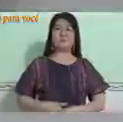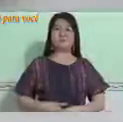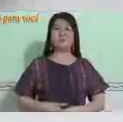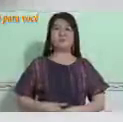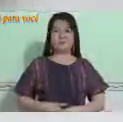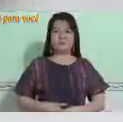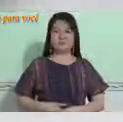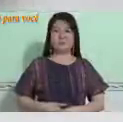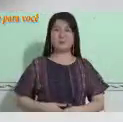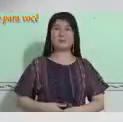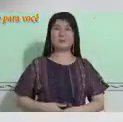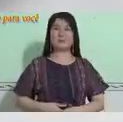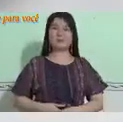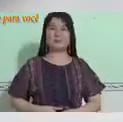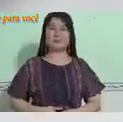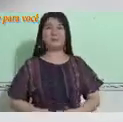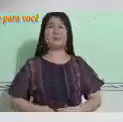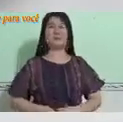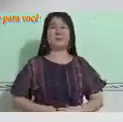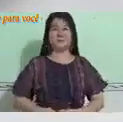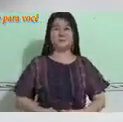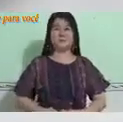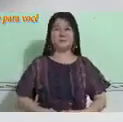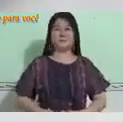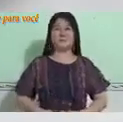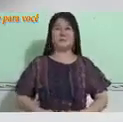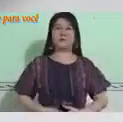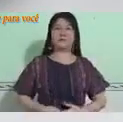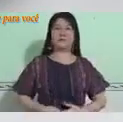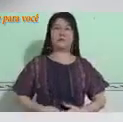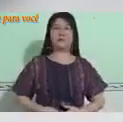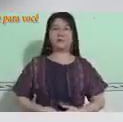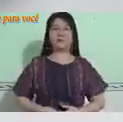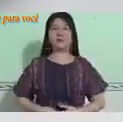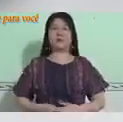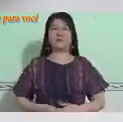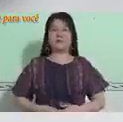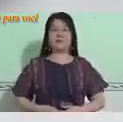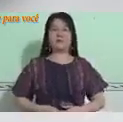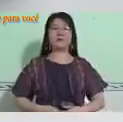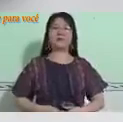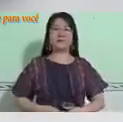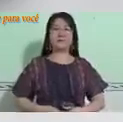especializados, realizados por médicos ou fisioterapeutas especialistas.